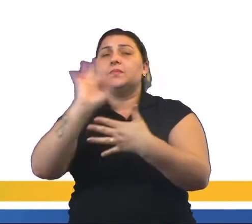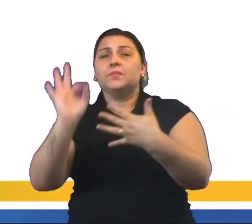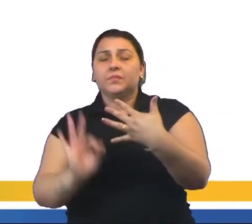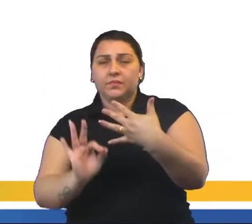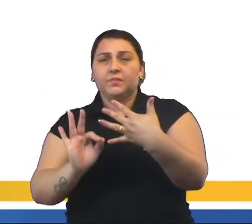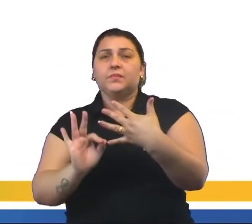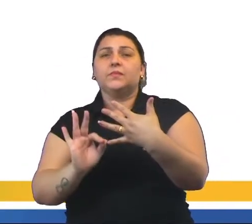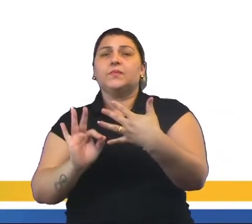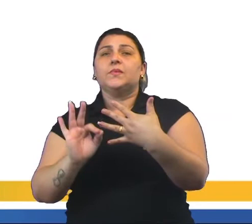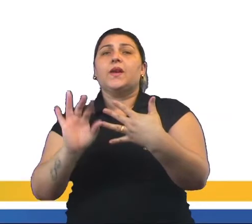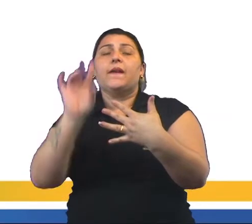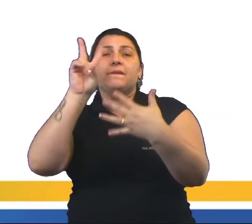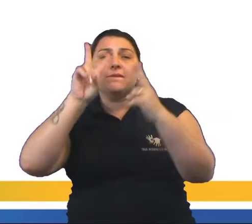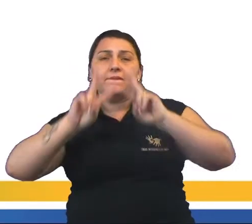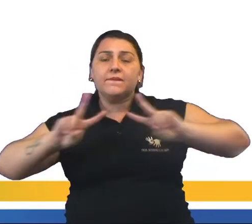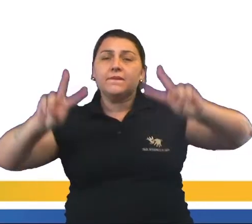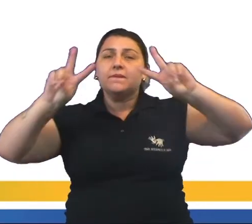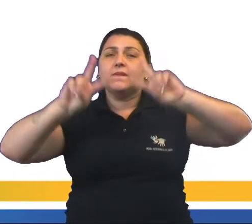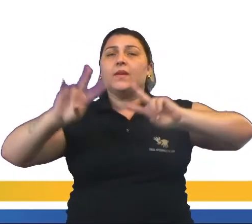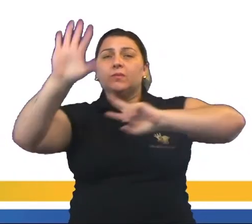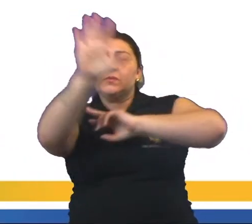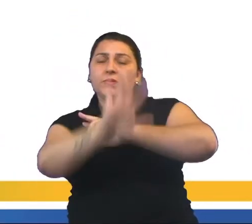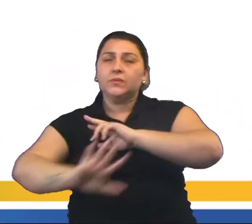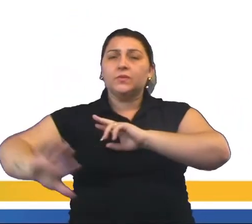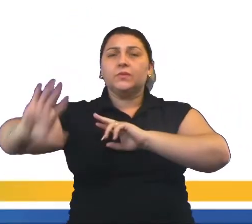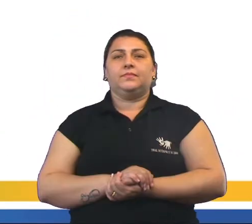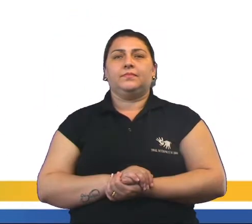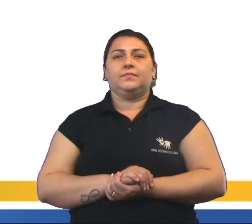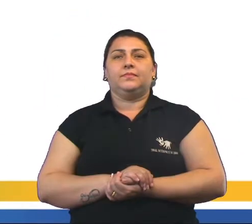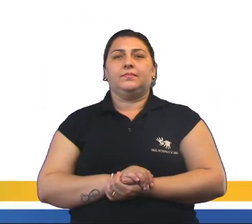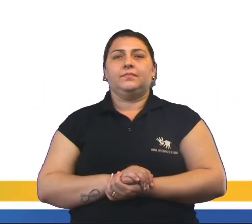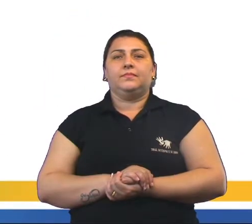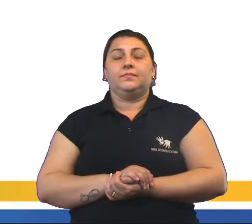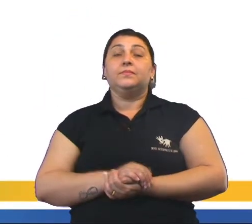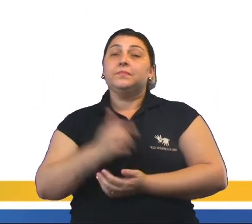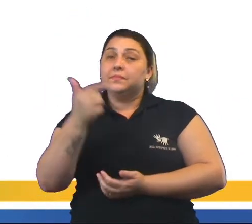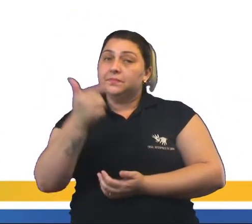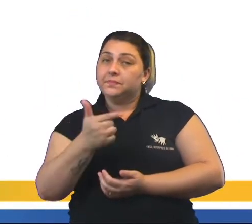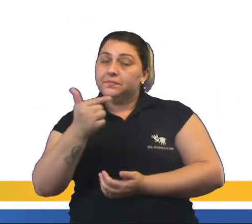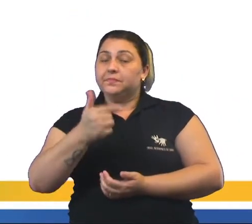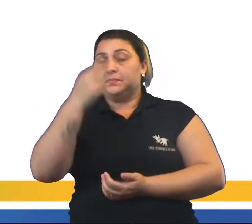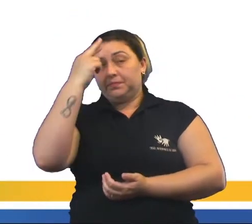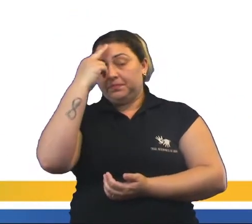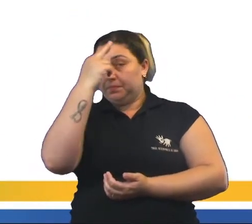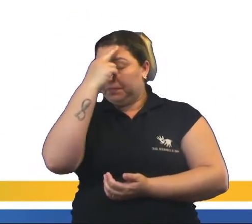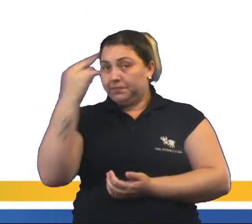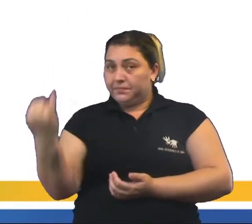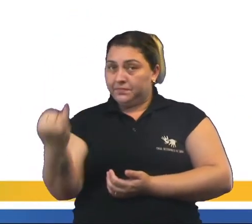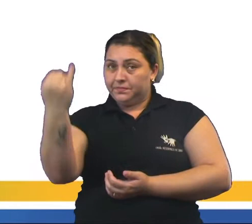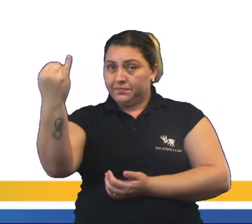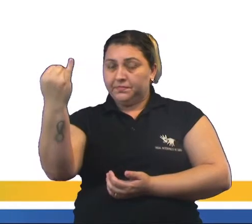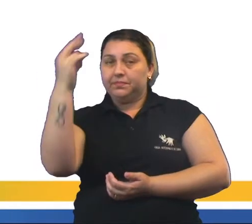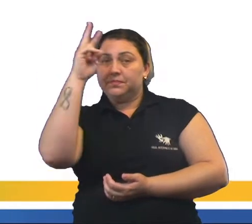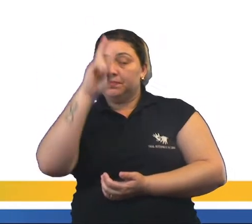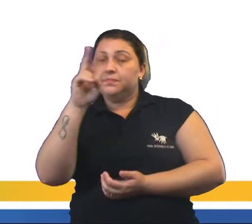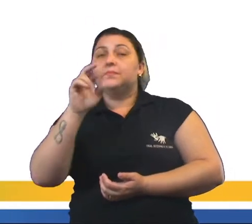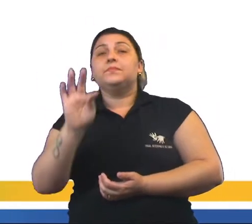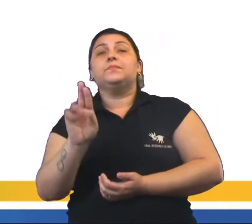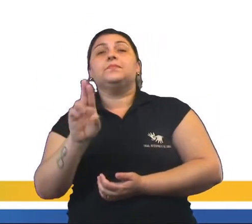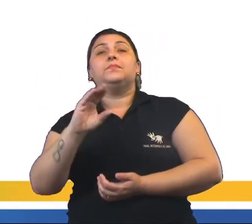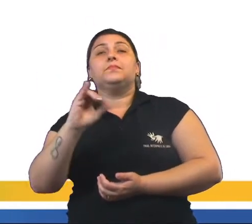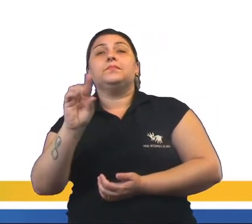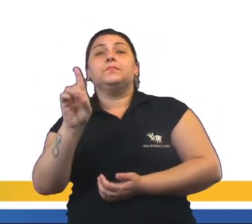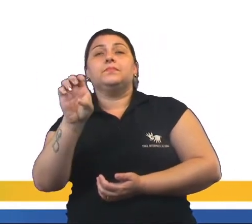míticos e tirar sua visão parcial da história. O segundo historiador importante, para a história foi